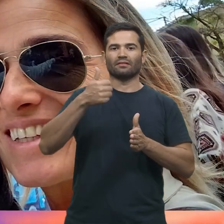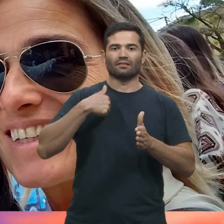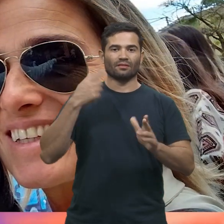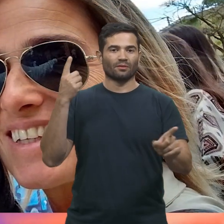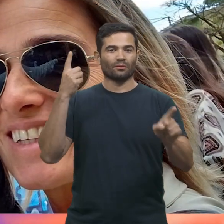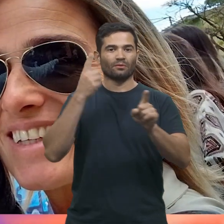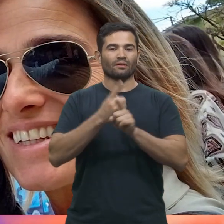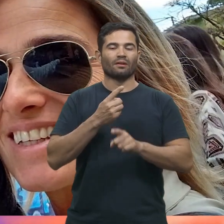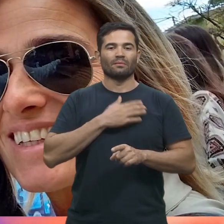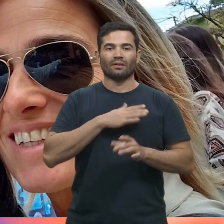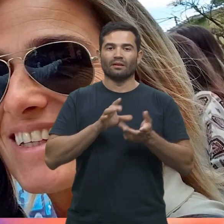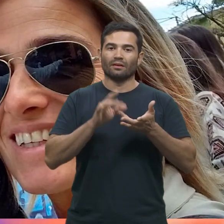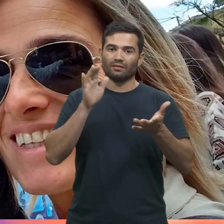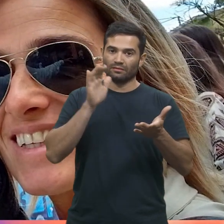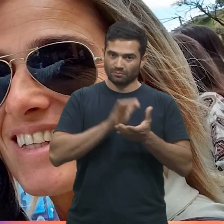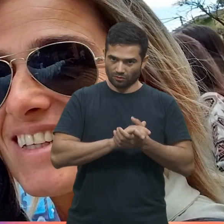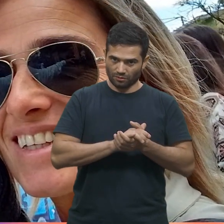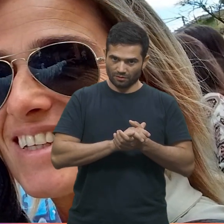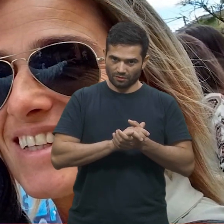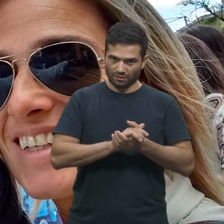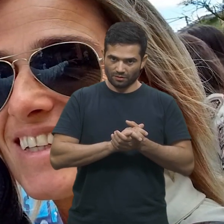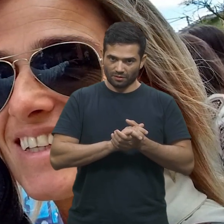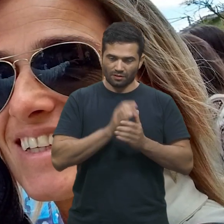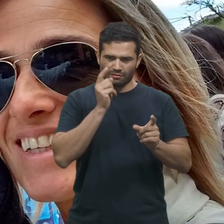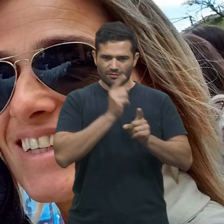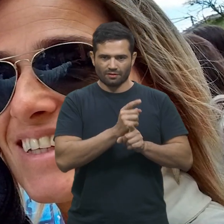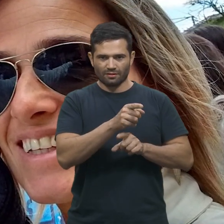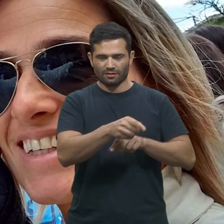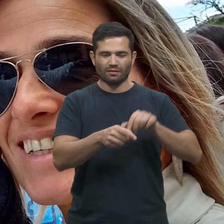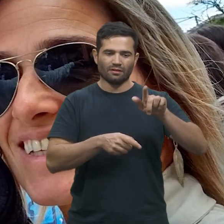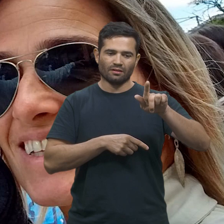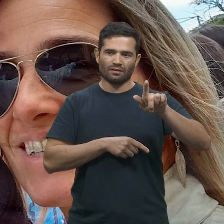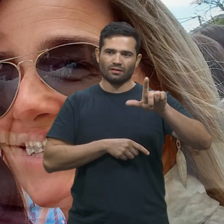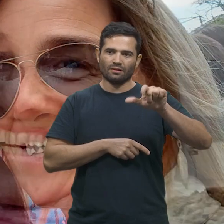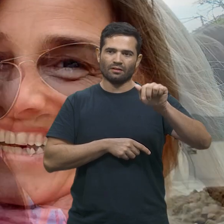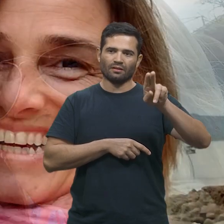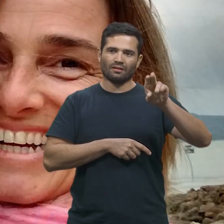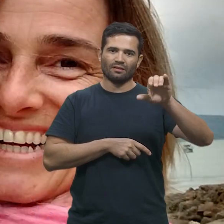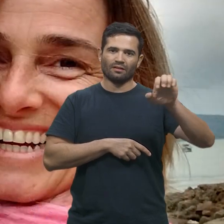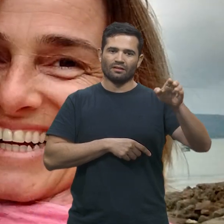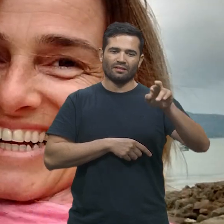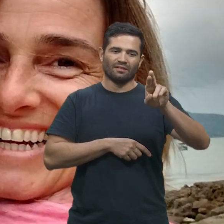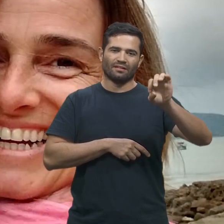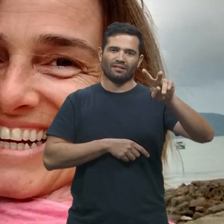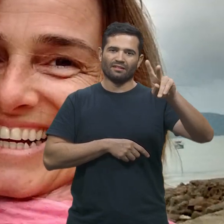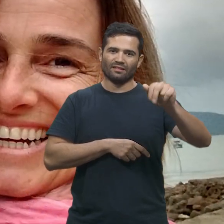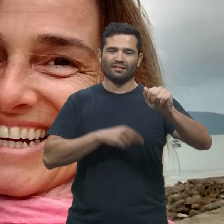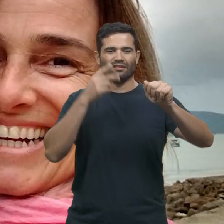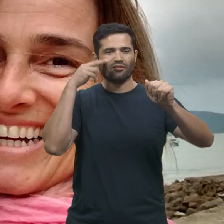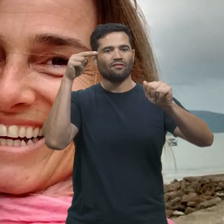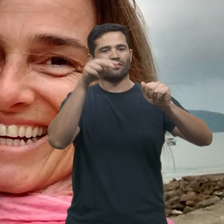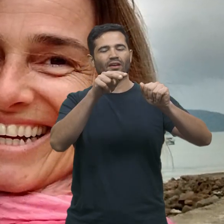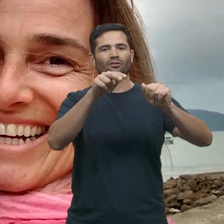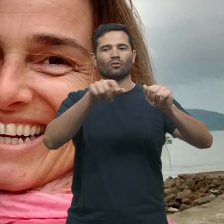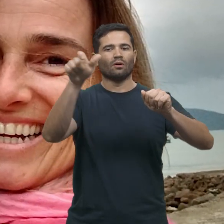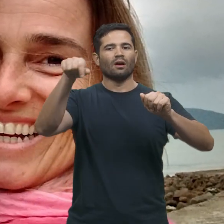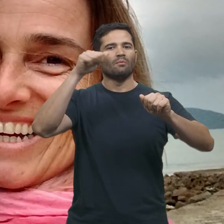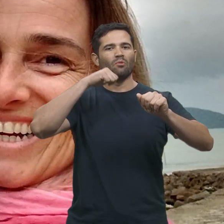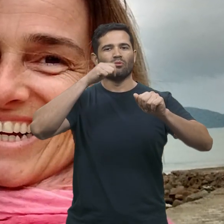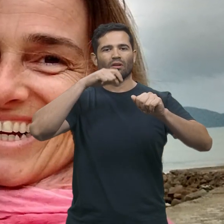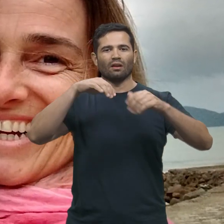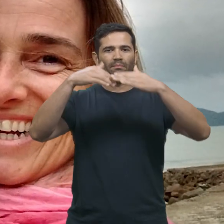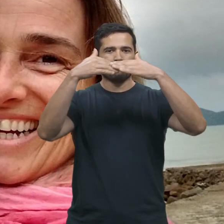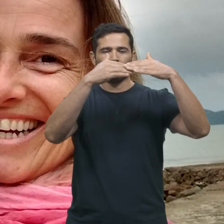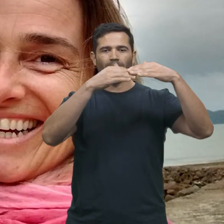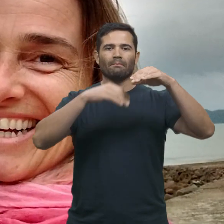Primeira vez que eu encontrei a minha esposa foi no Glaucio Rocha, né? Eu estava assistindo uma artista,